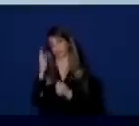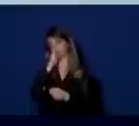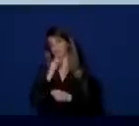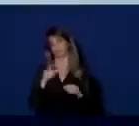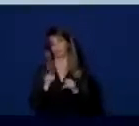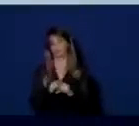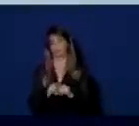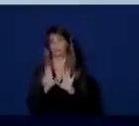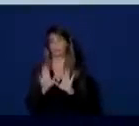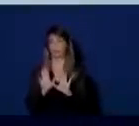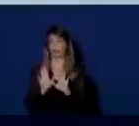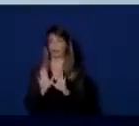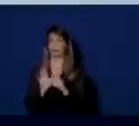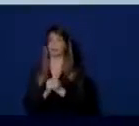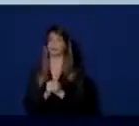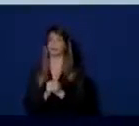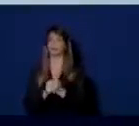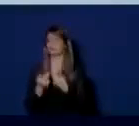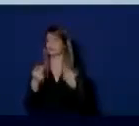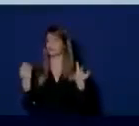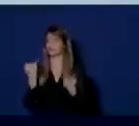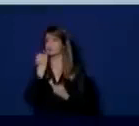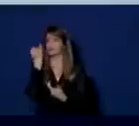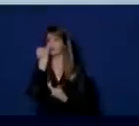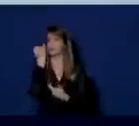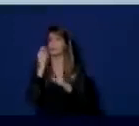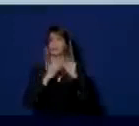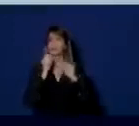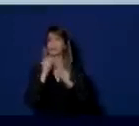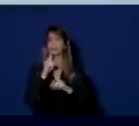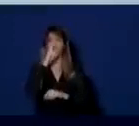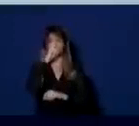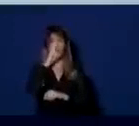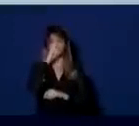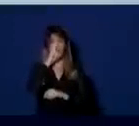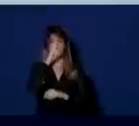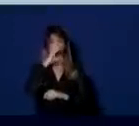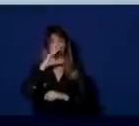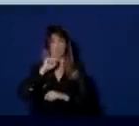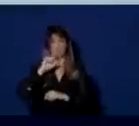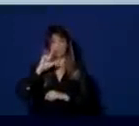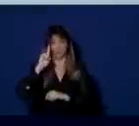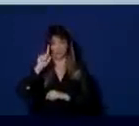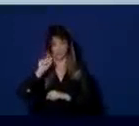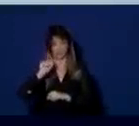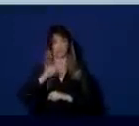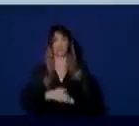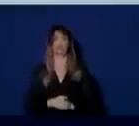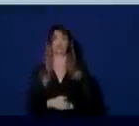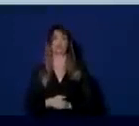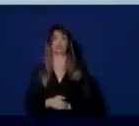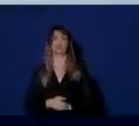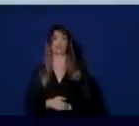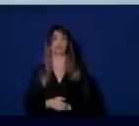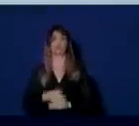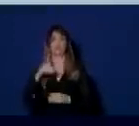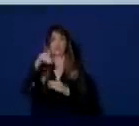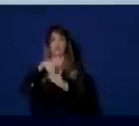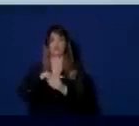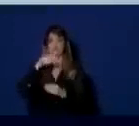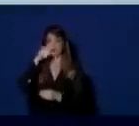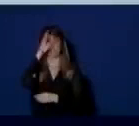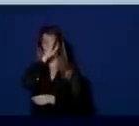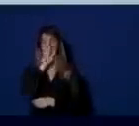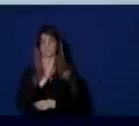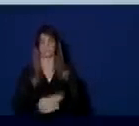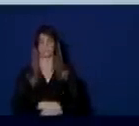Um detalhe que eu acho que é importante é que aquele risco de cauda que estava sendo previsto para as eleições no